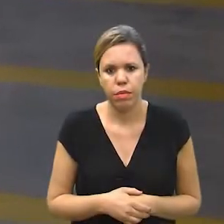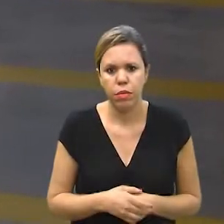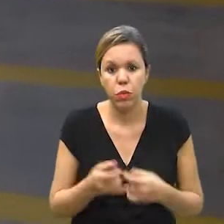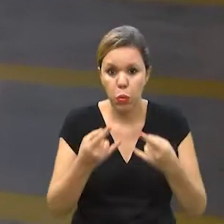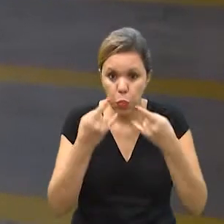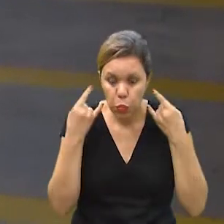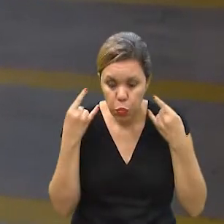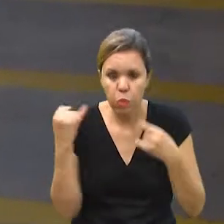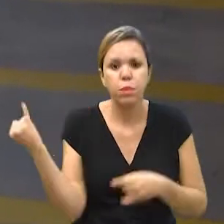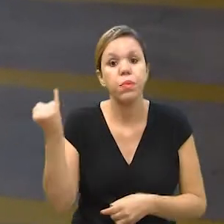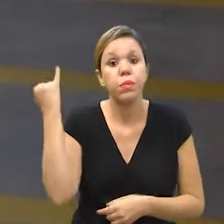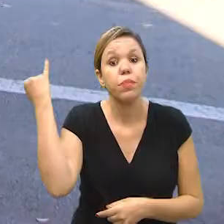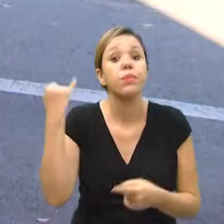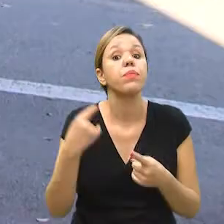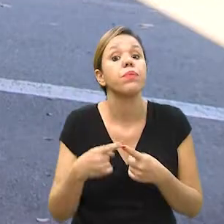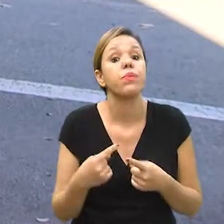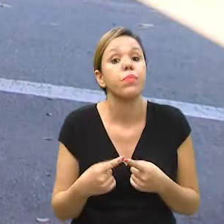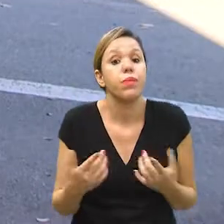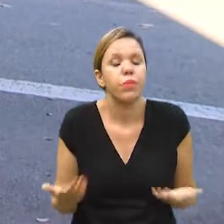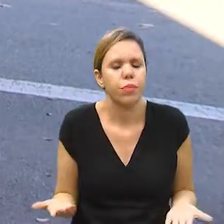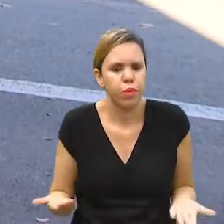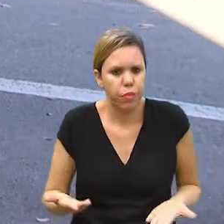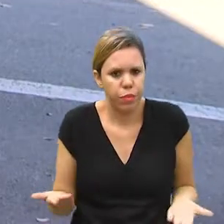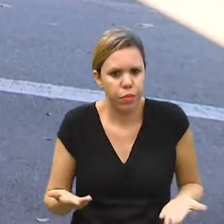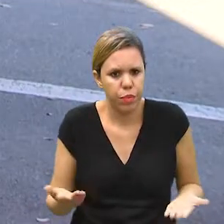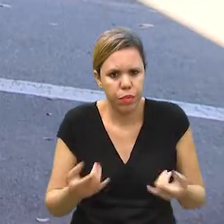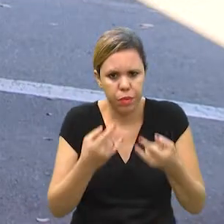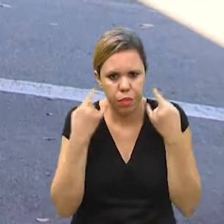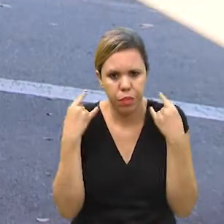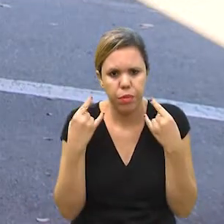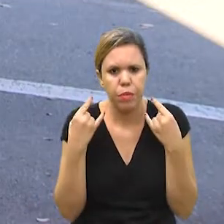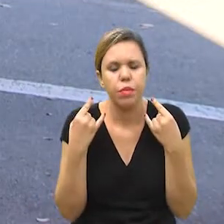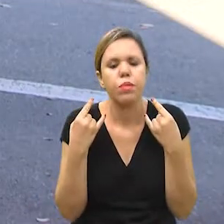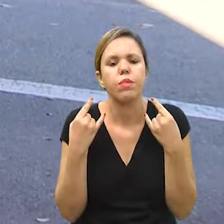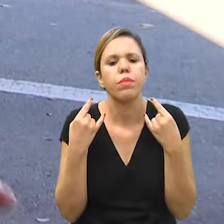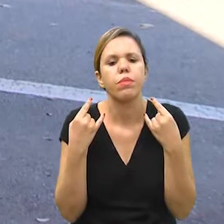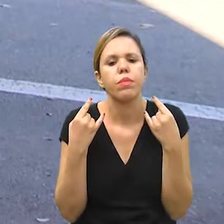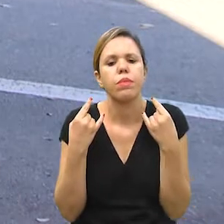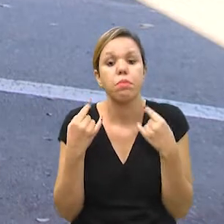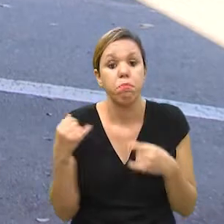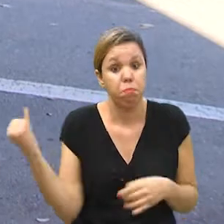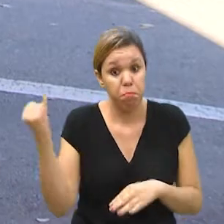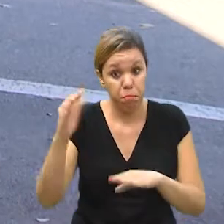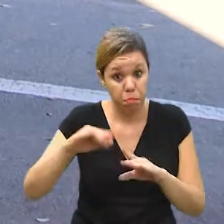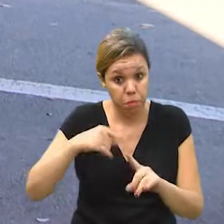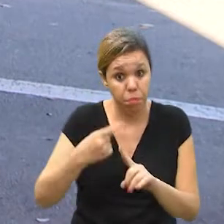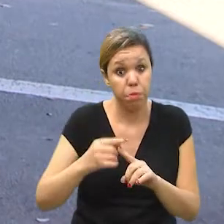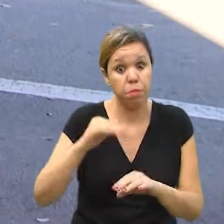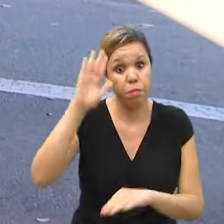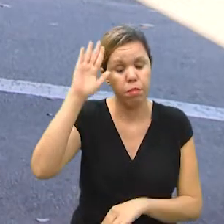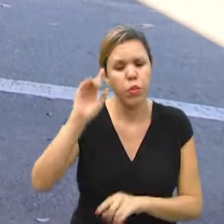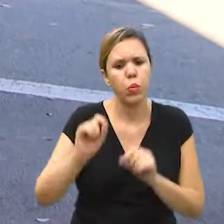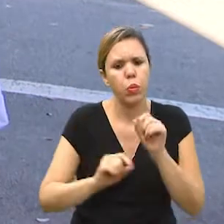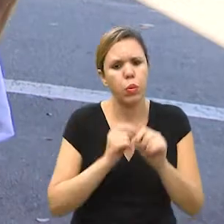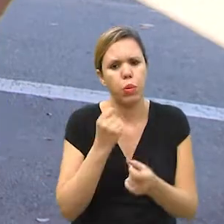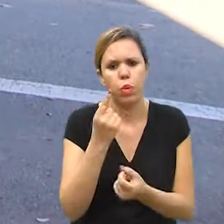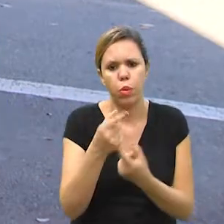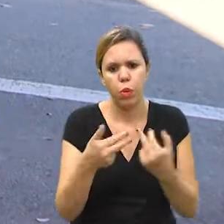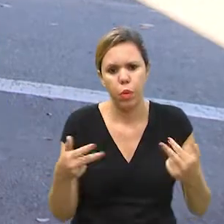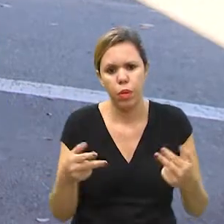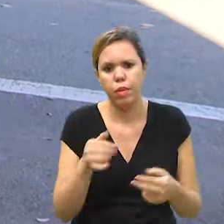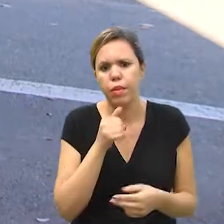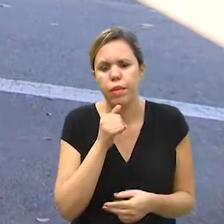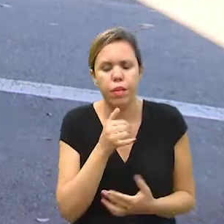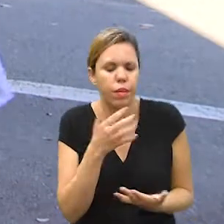uso da máscara é importante por quê? Hoje a máscara é colocada até como mais importante do que até algumas